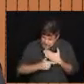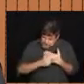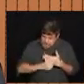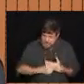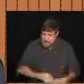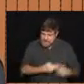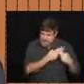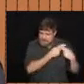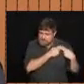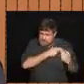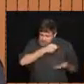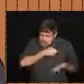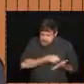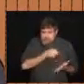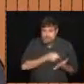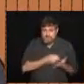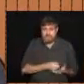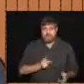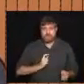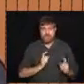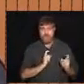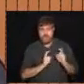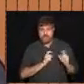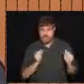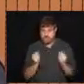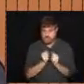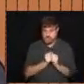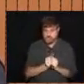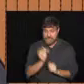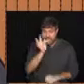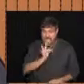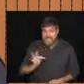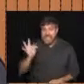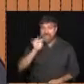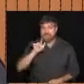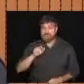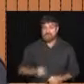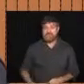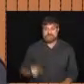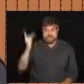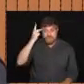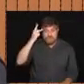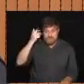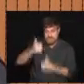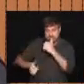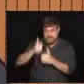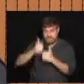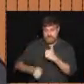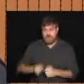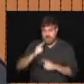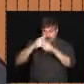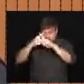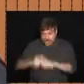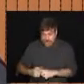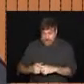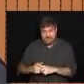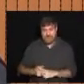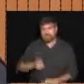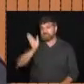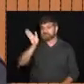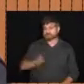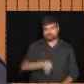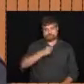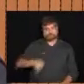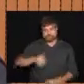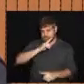Então, espero, né, teve uma reunião agora na Federação Paulista de Futebol, acho que o campeonato deve ser suspenso, como foram